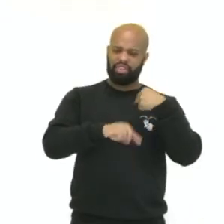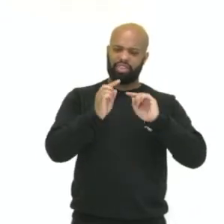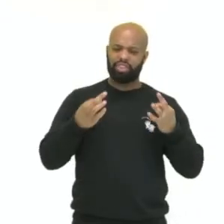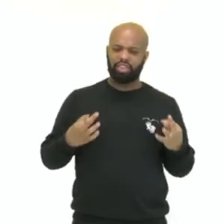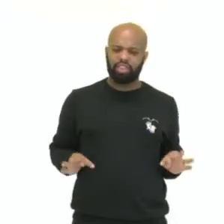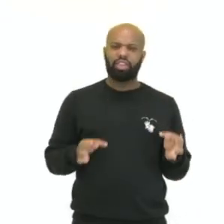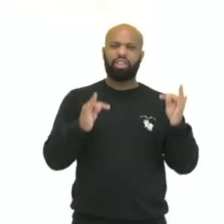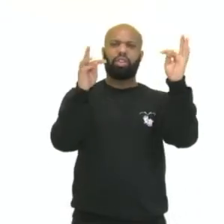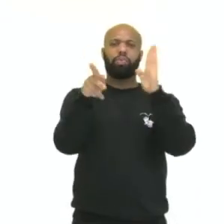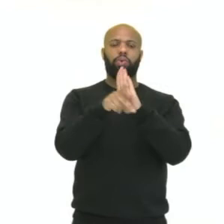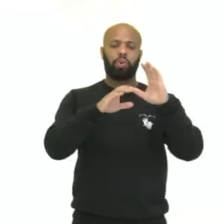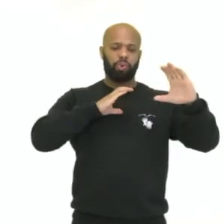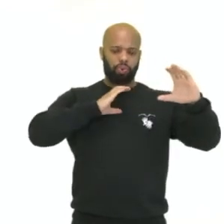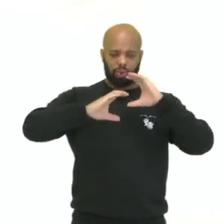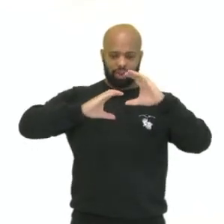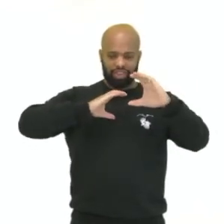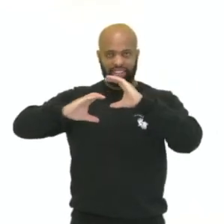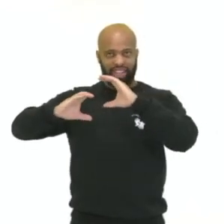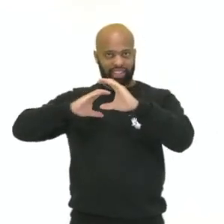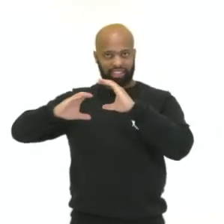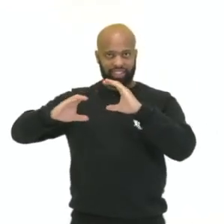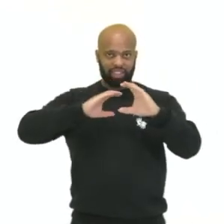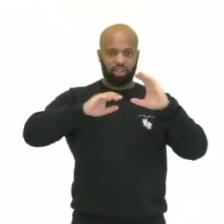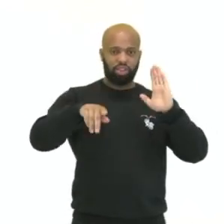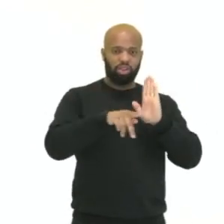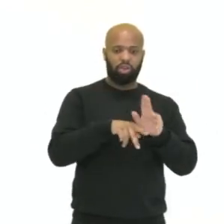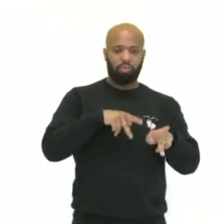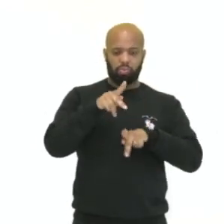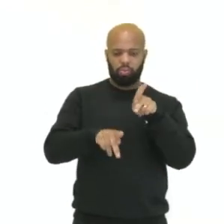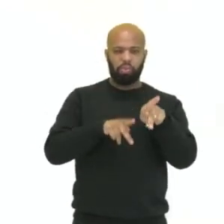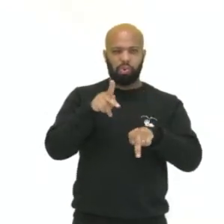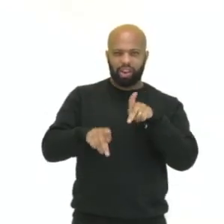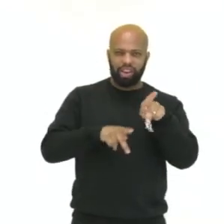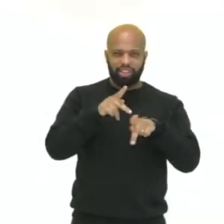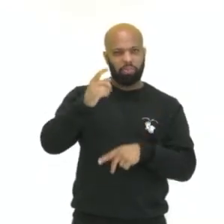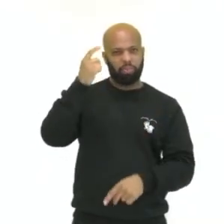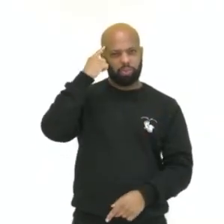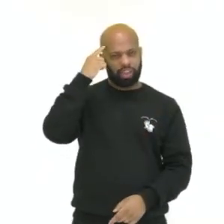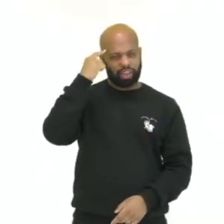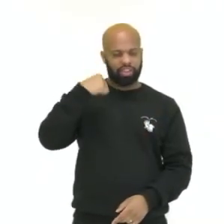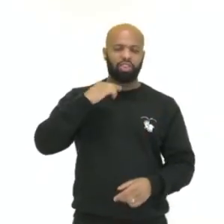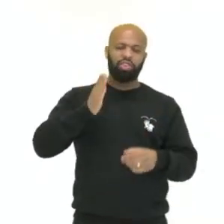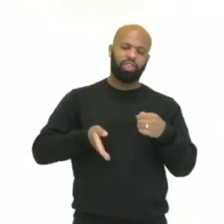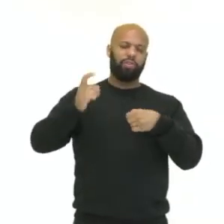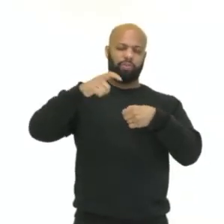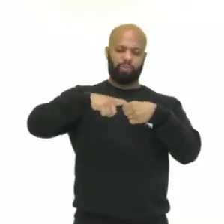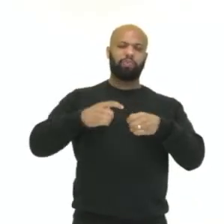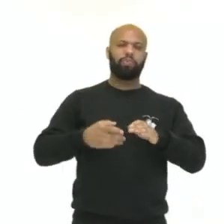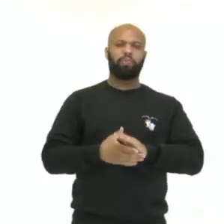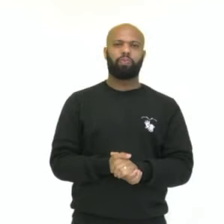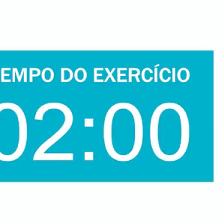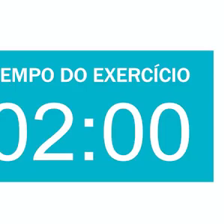a comunicação de massa? Pense um pouco, galera, e eu já volto.